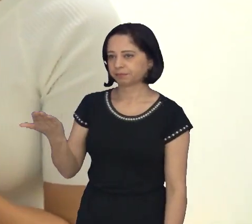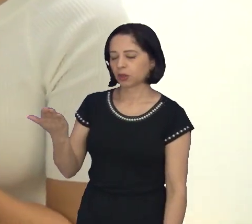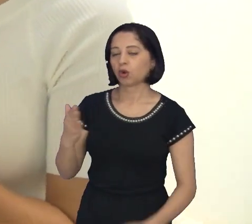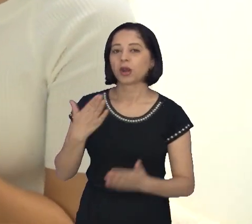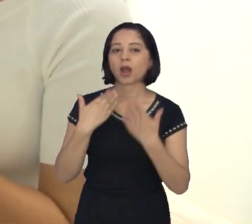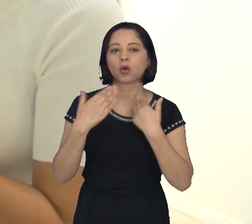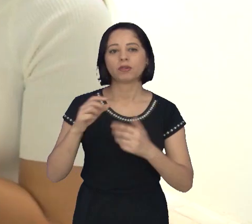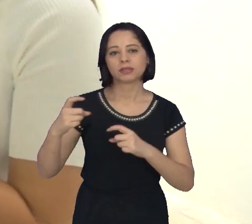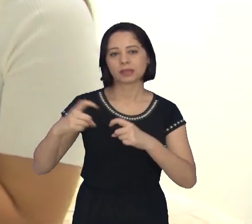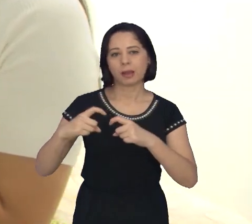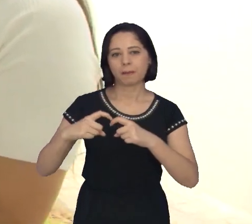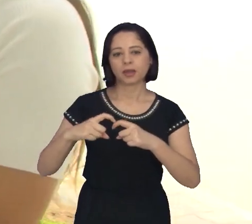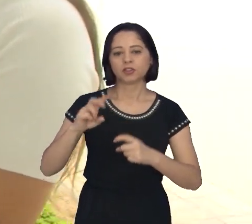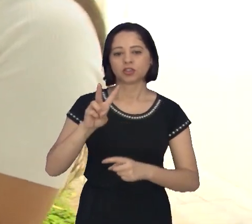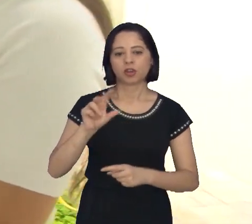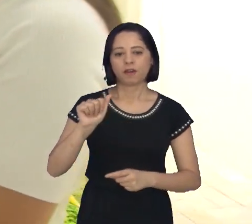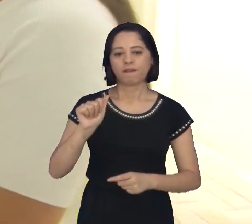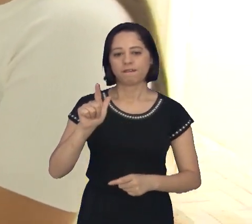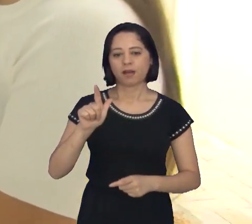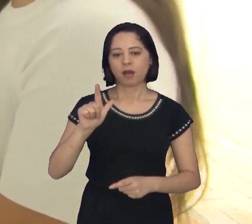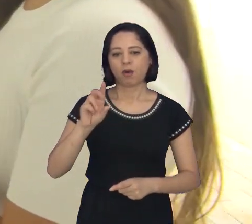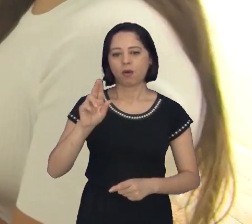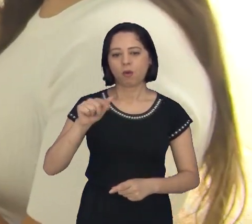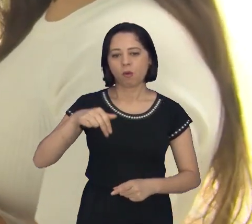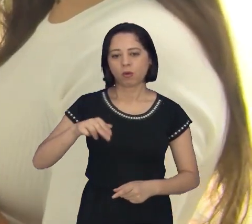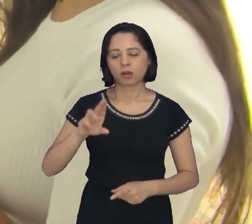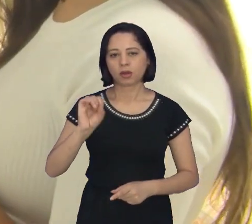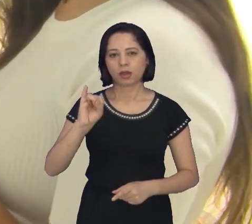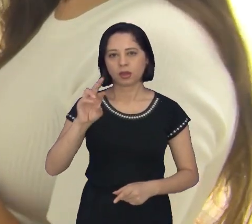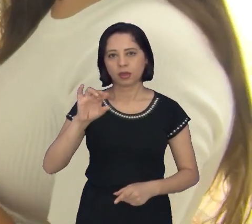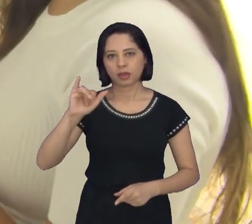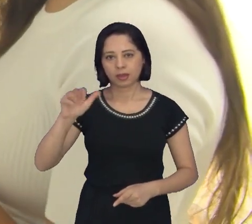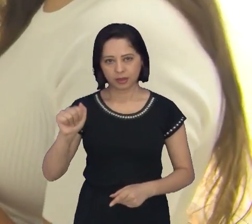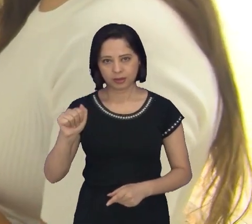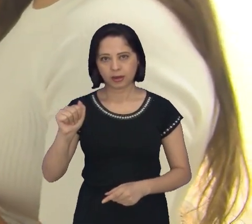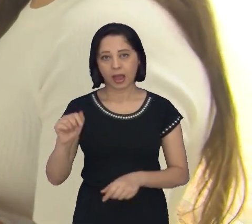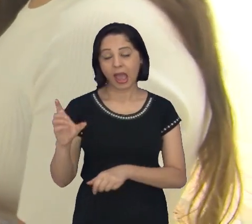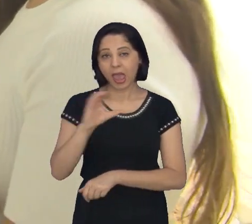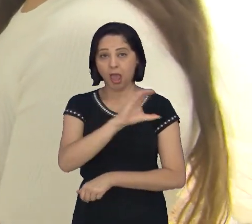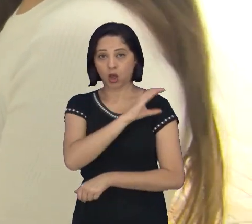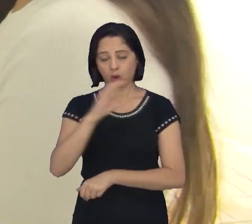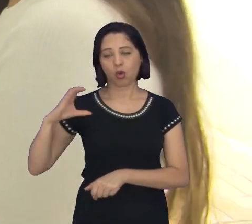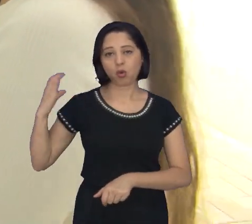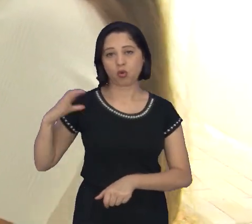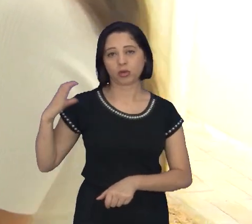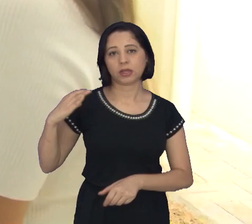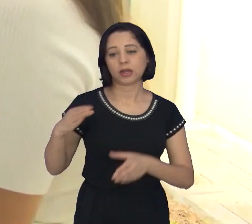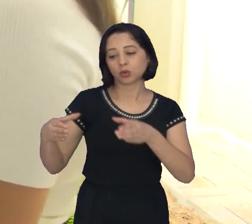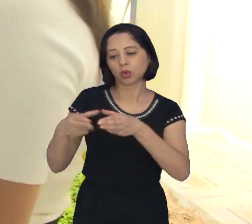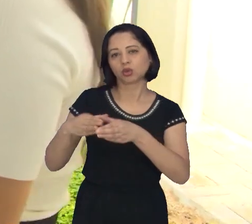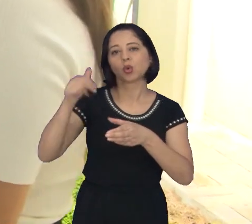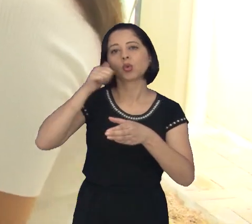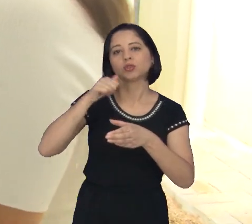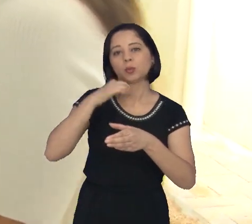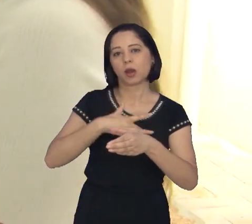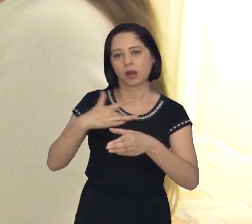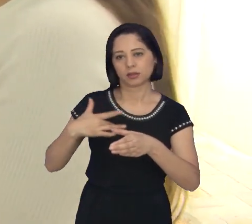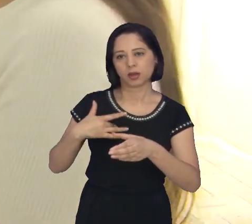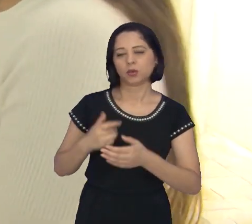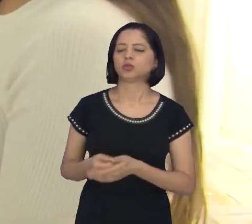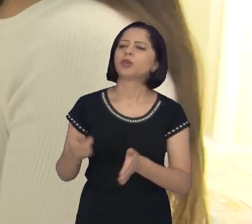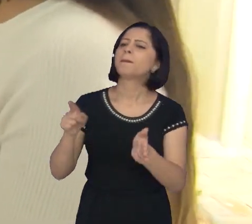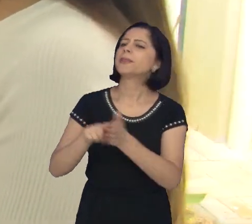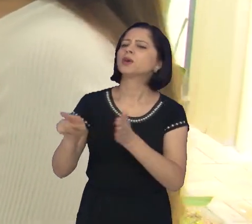a doutora Valquíria Roveran, que é coordenadora do Núcleo de Saúde da Mulher aqui na cidade. Bom, Valquíria, vou começar perguntando, né, quais são